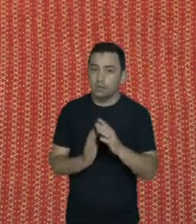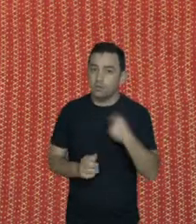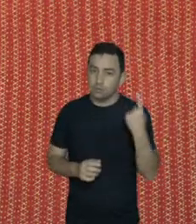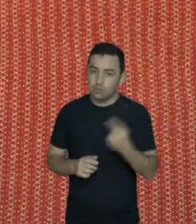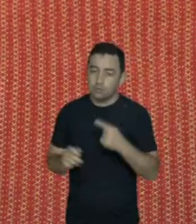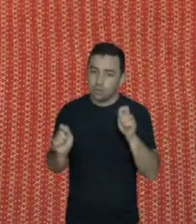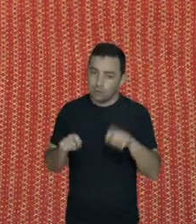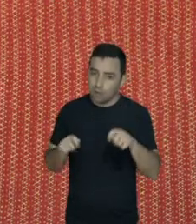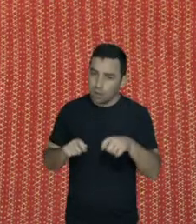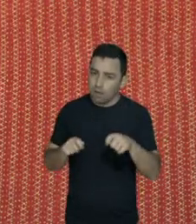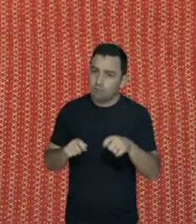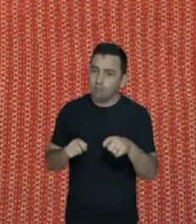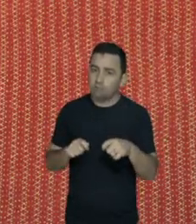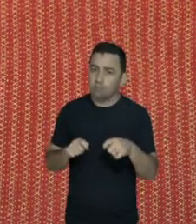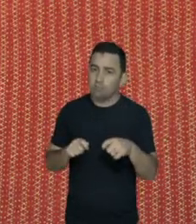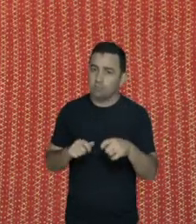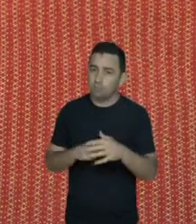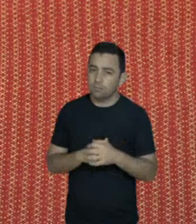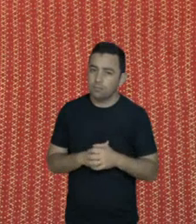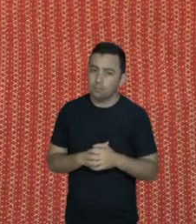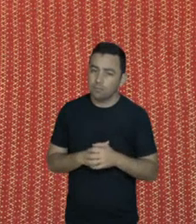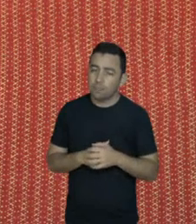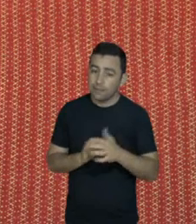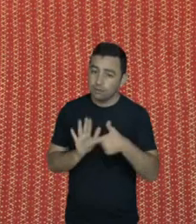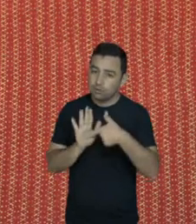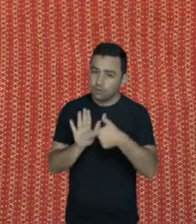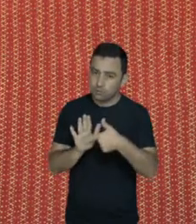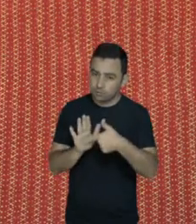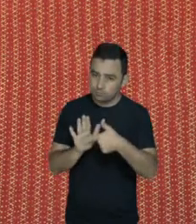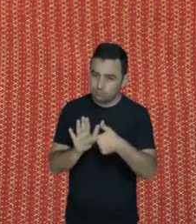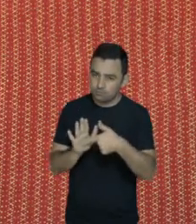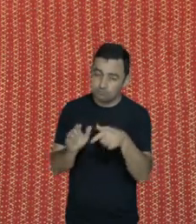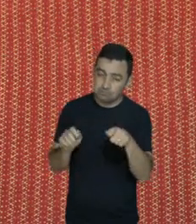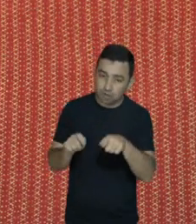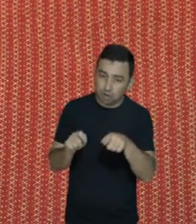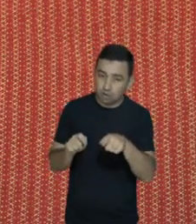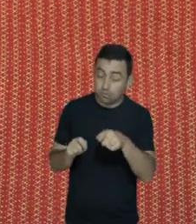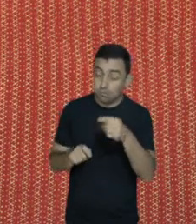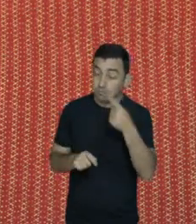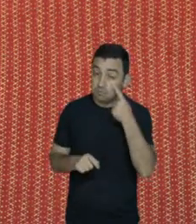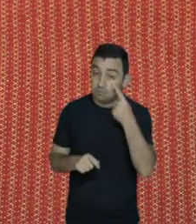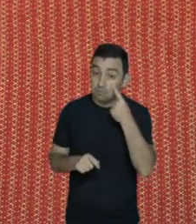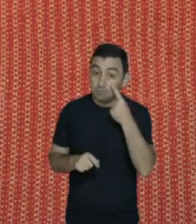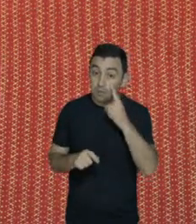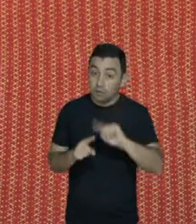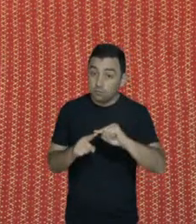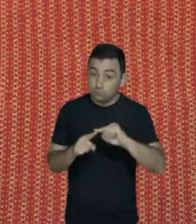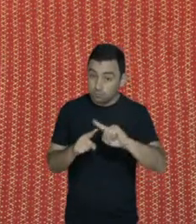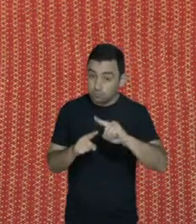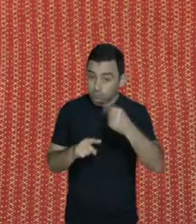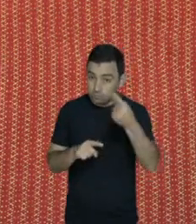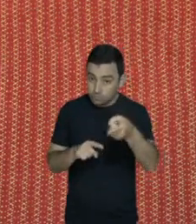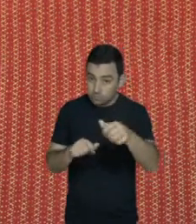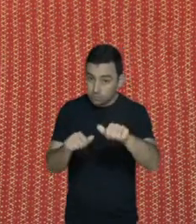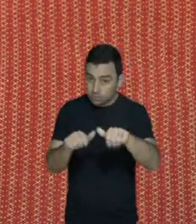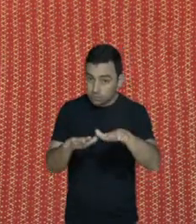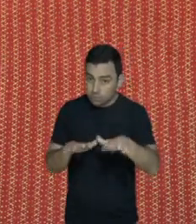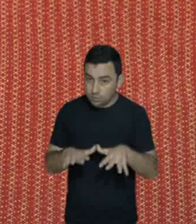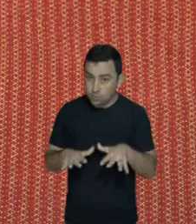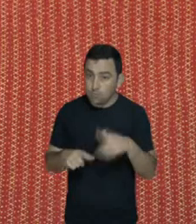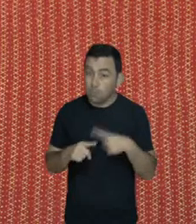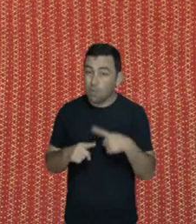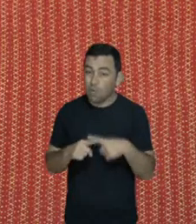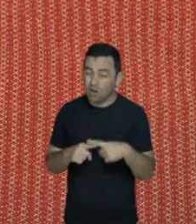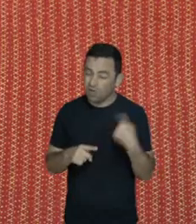jogar essa indicação, essa possibilidade de indicação, para uma próxima sessão, justamente porque a gente está fazendo